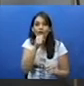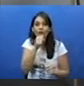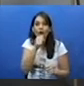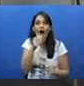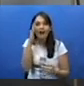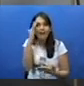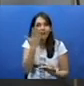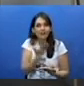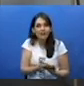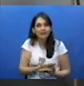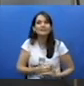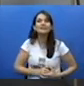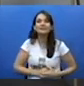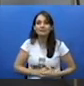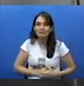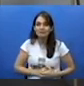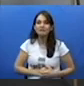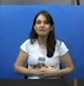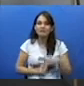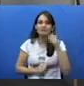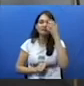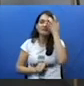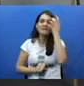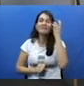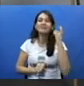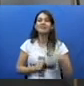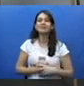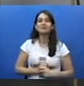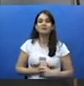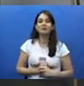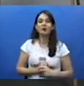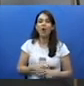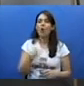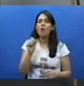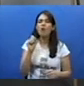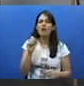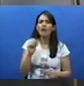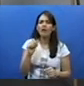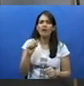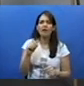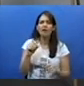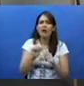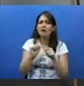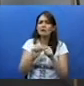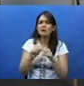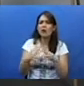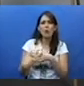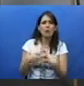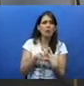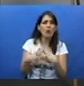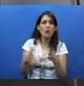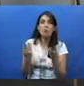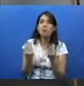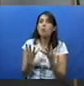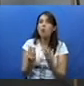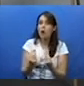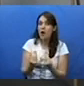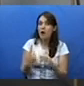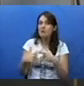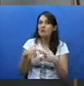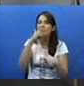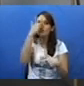Ela chamava o cachorrinho de Sua Avó, o que gerava uma confusão, né? Quando as